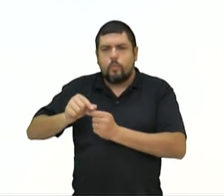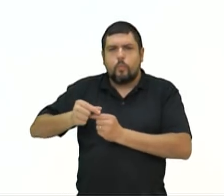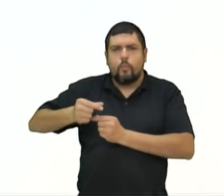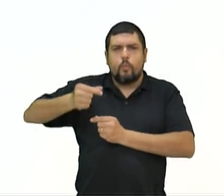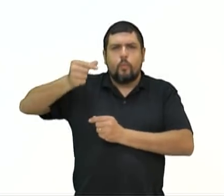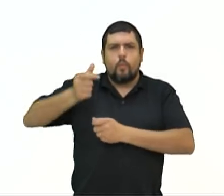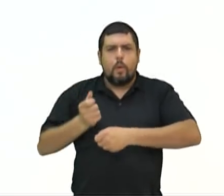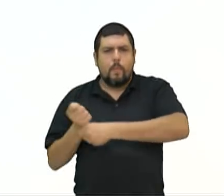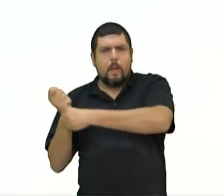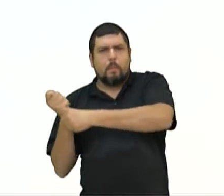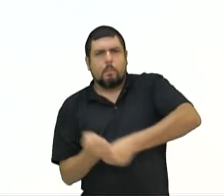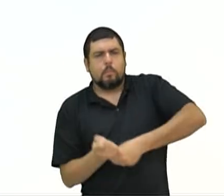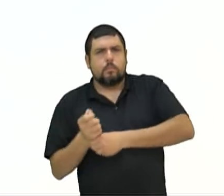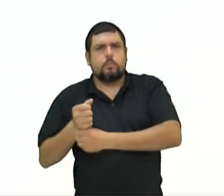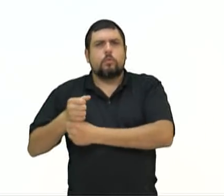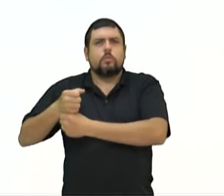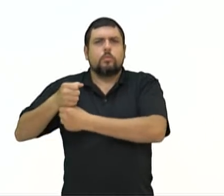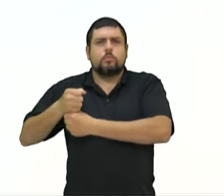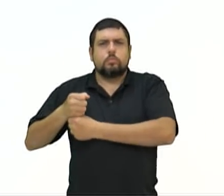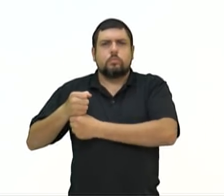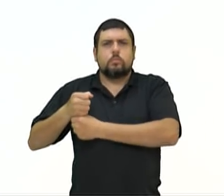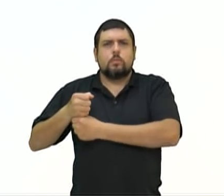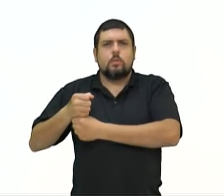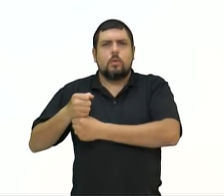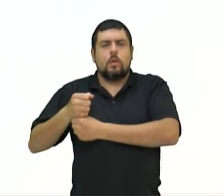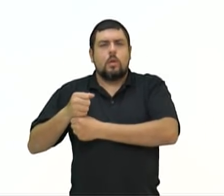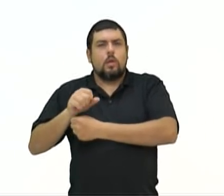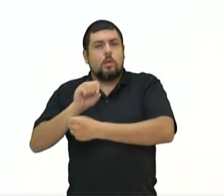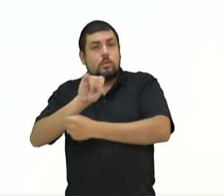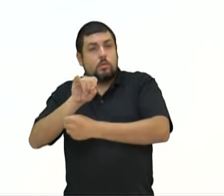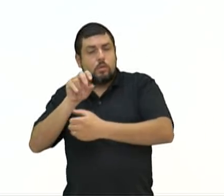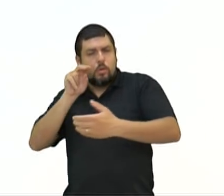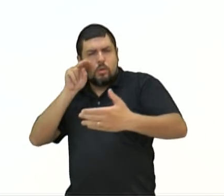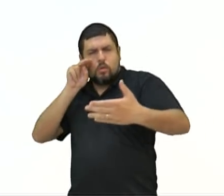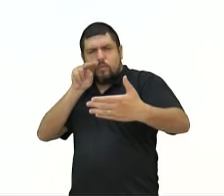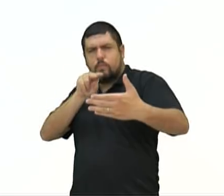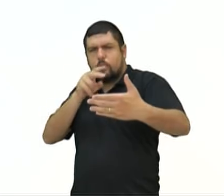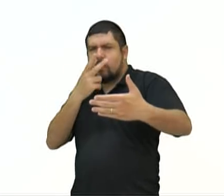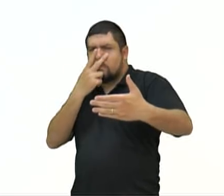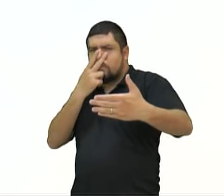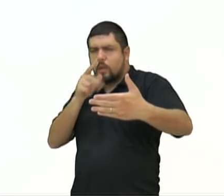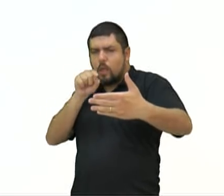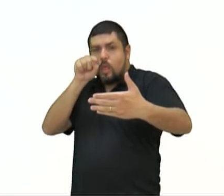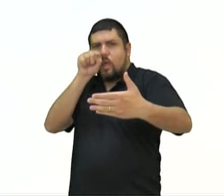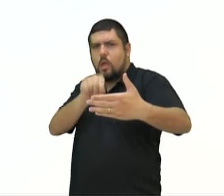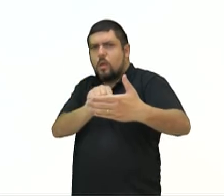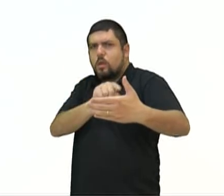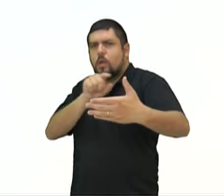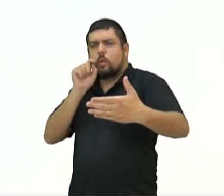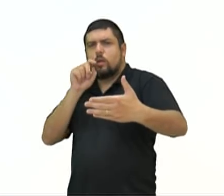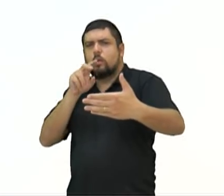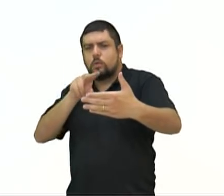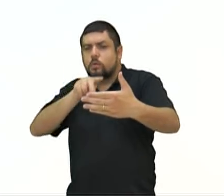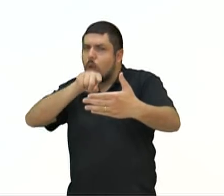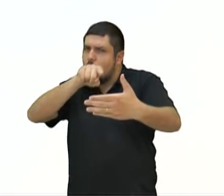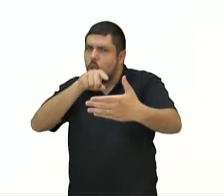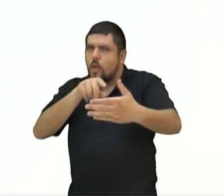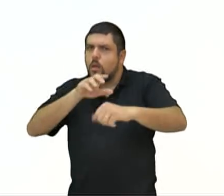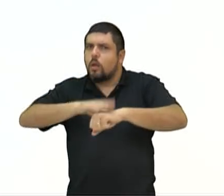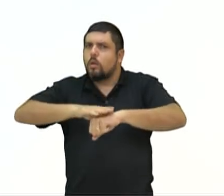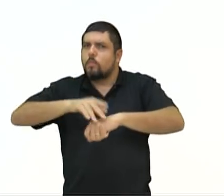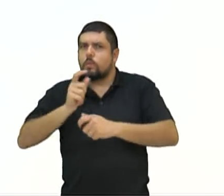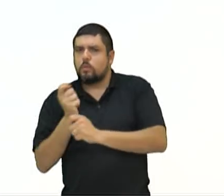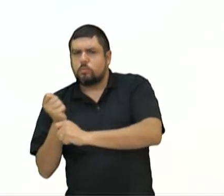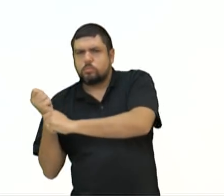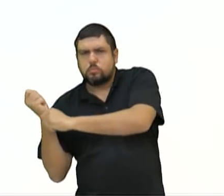que faz o leitor pensar que ele estaria cortando todas aquelas árvores. Certo? São algumas inferências que o leitor faz por ver esse homem